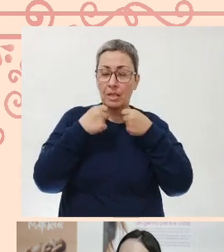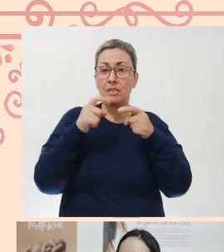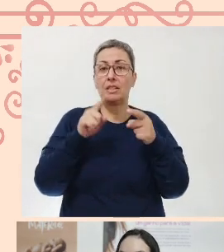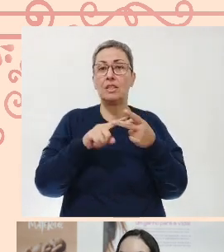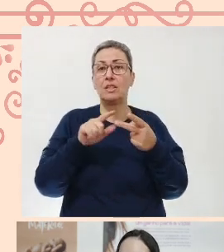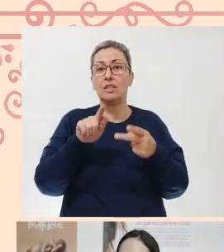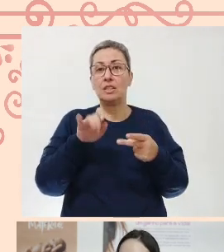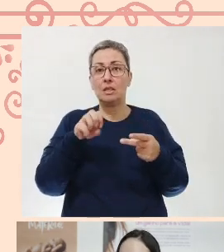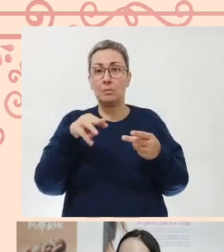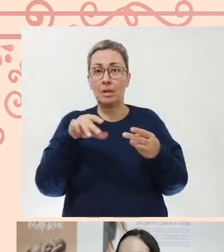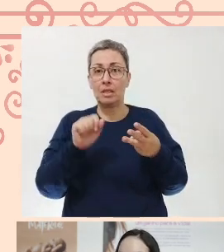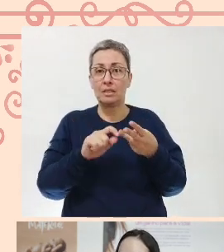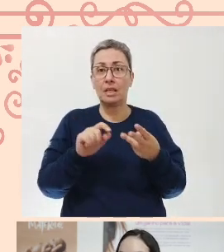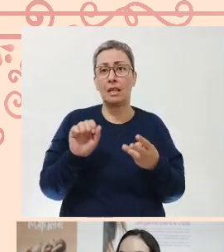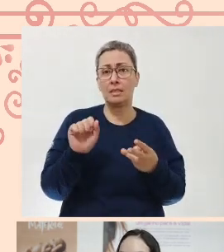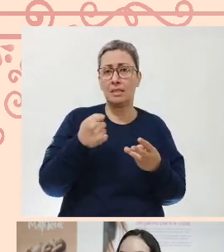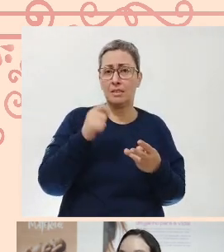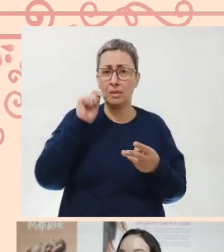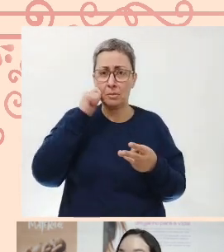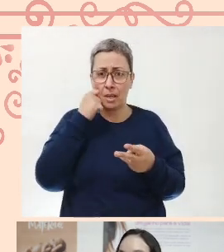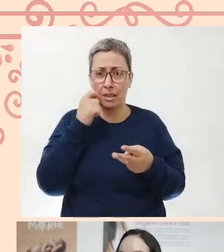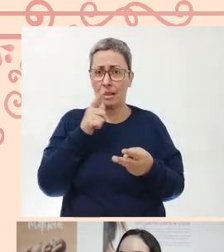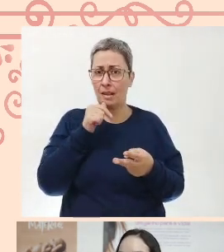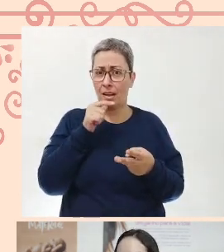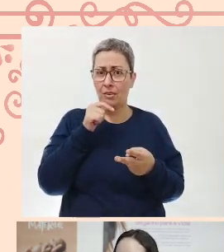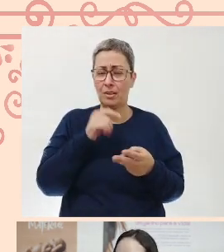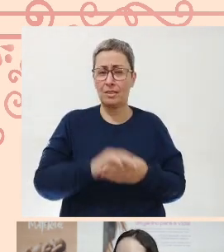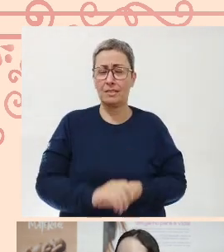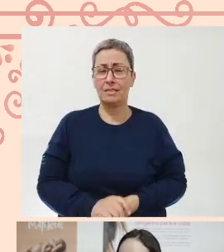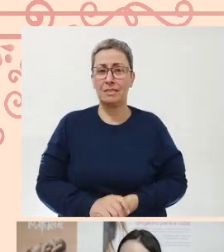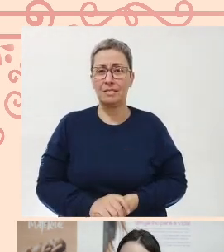milho, gemada, cerveja preta e água.